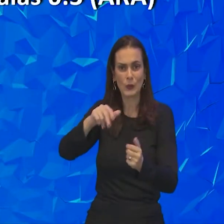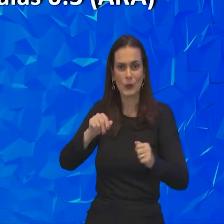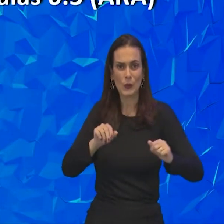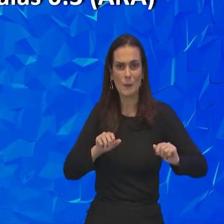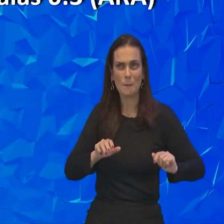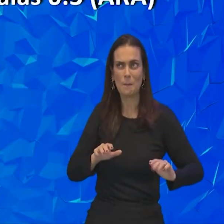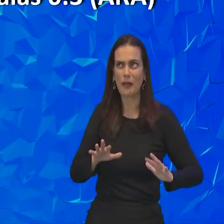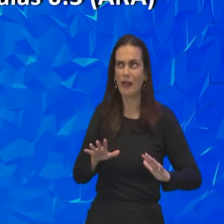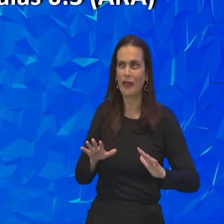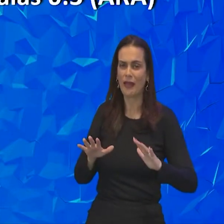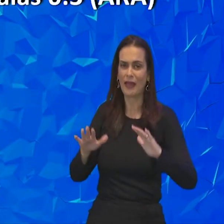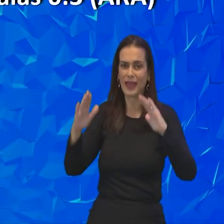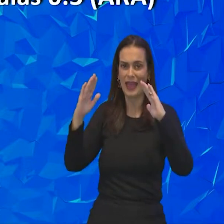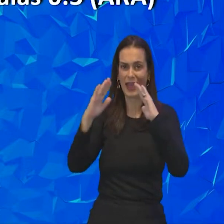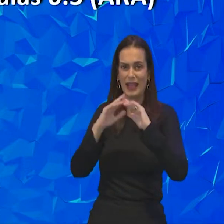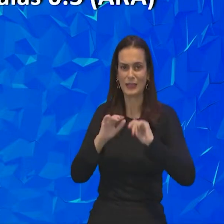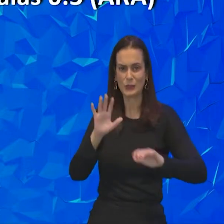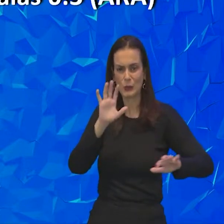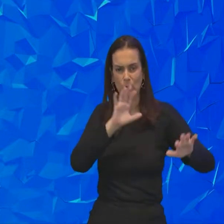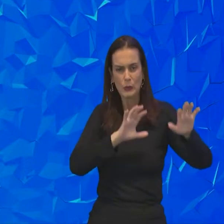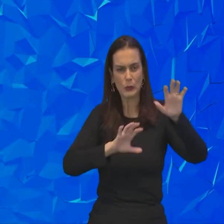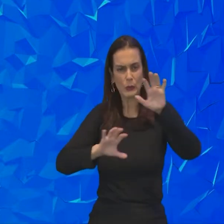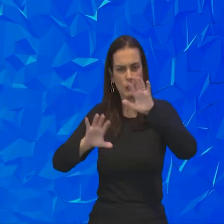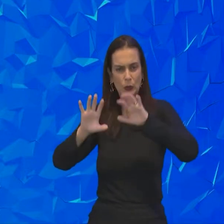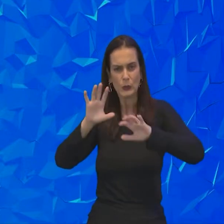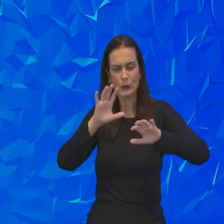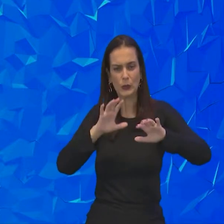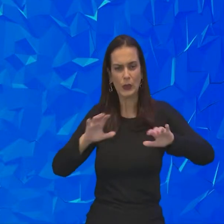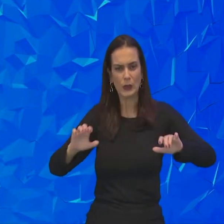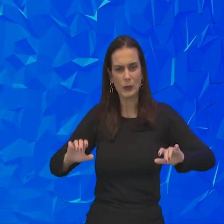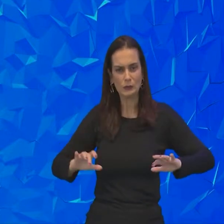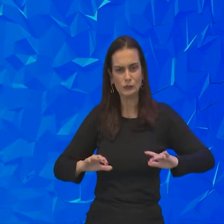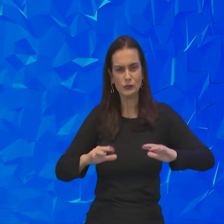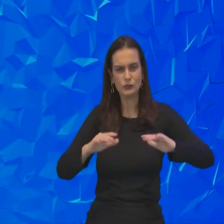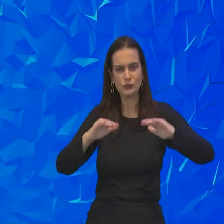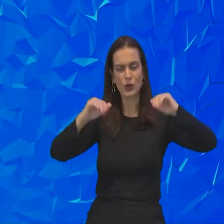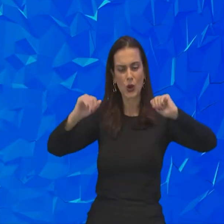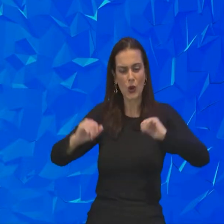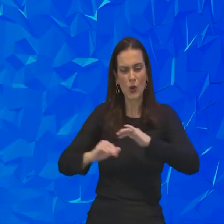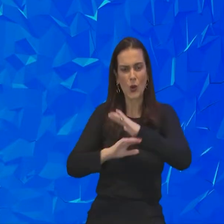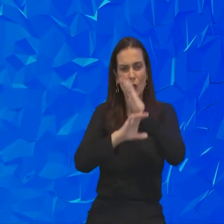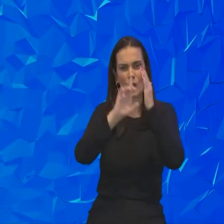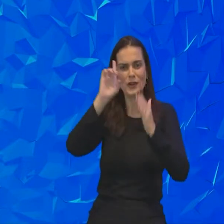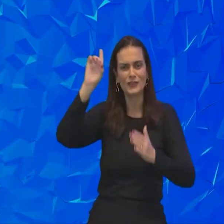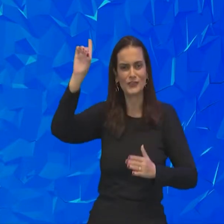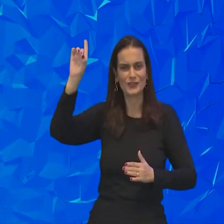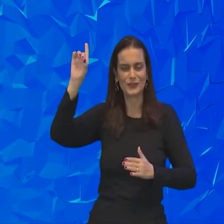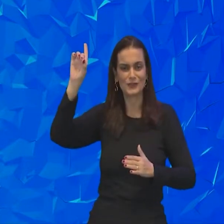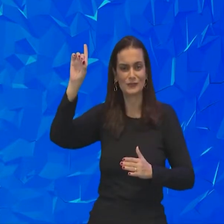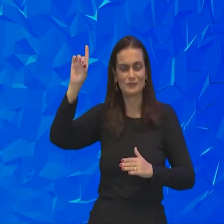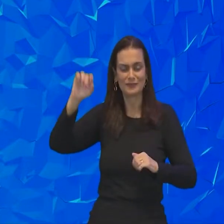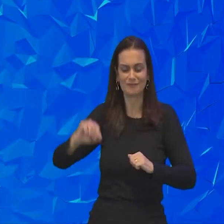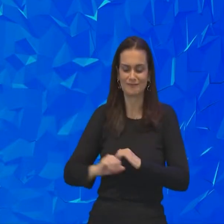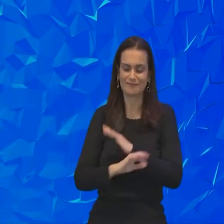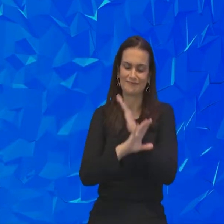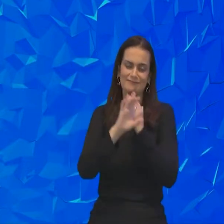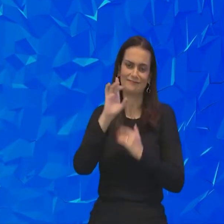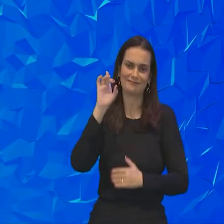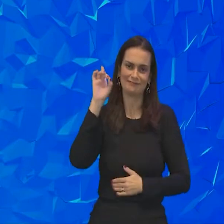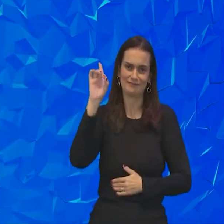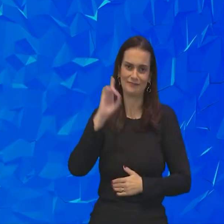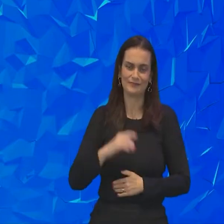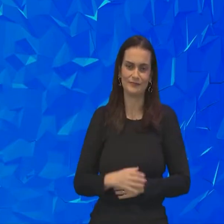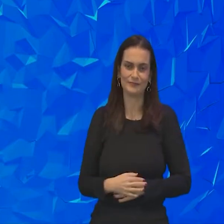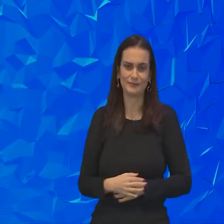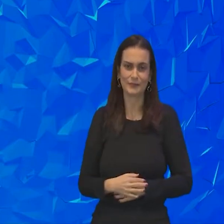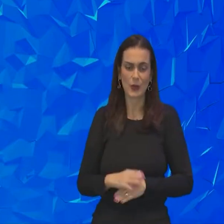a casa se encheu de fumaça, ou seja, da Shekinah, da glória de Deus, da glória de Deus.